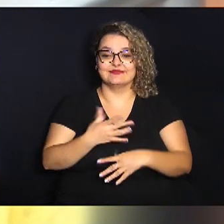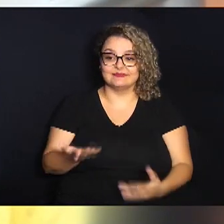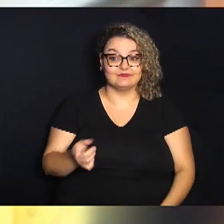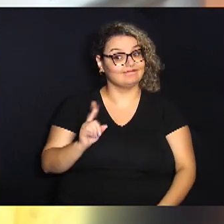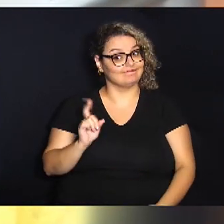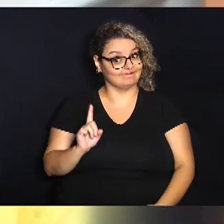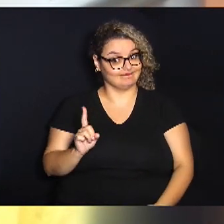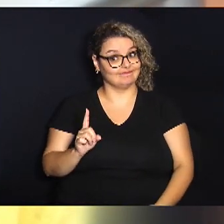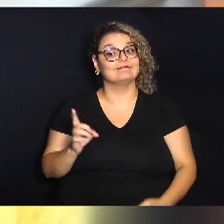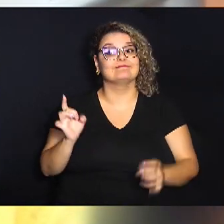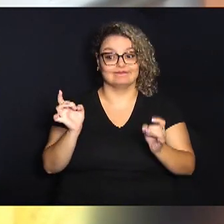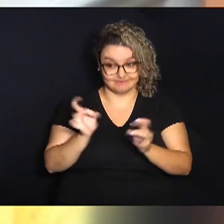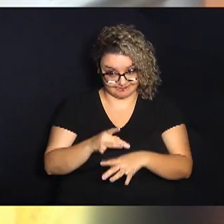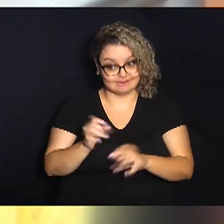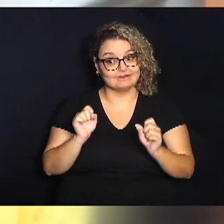Então